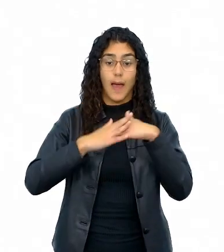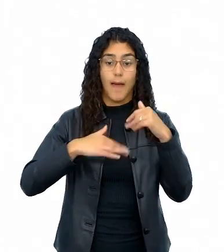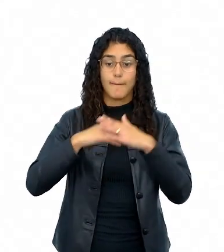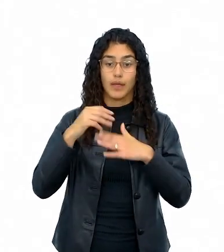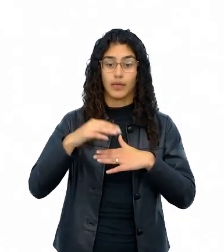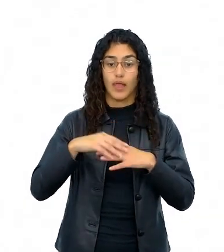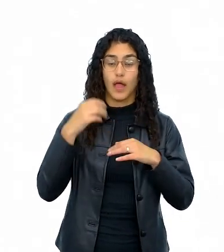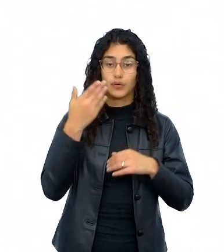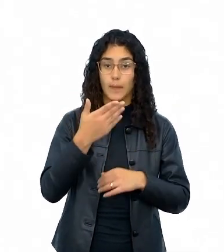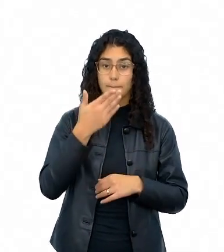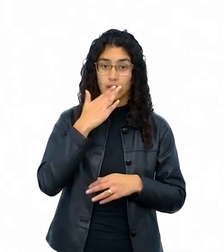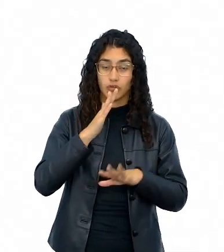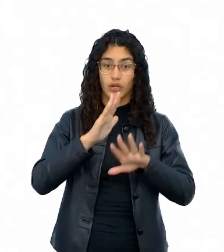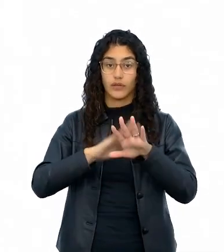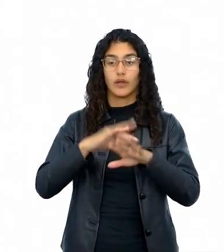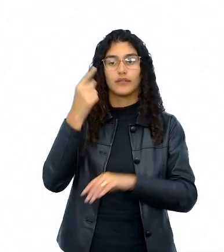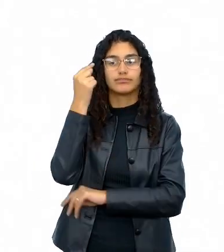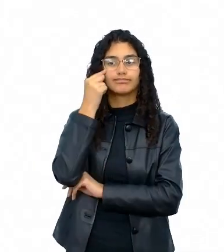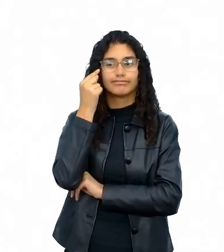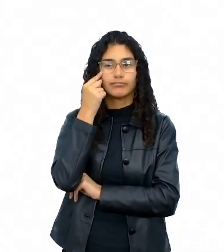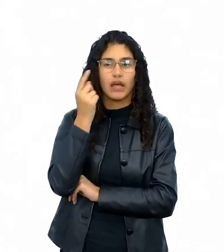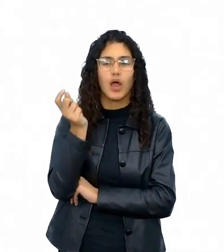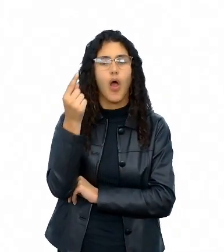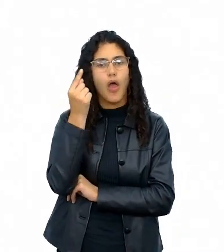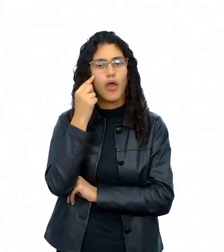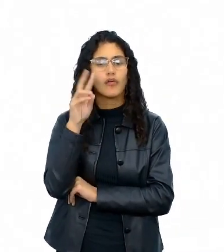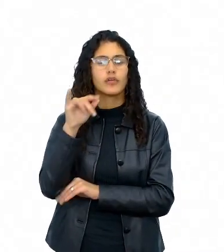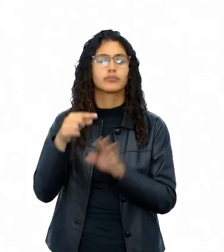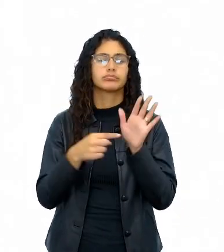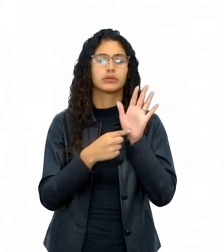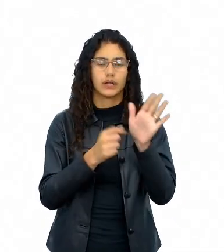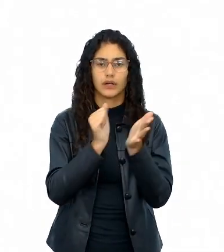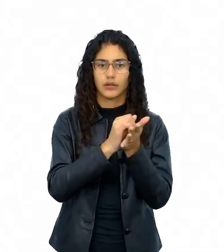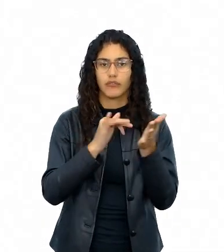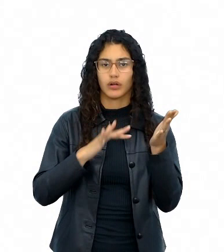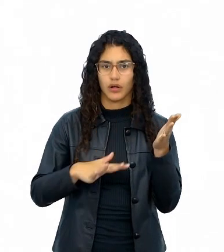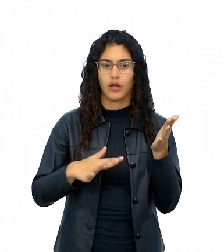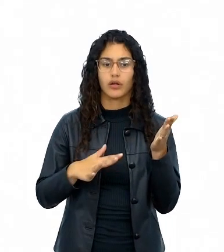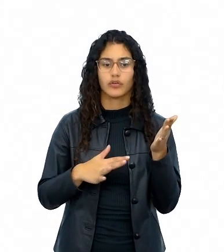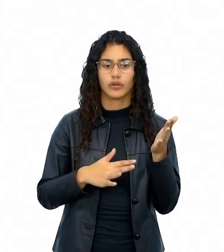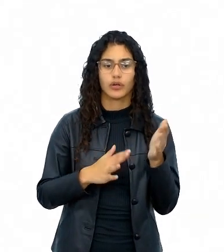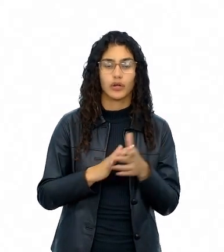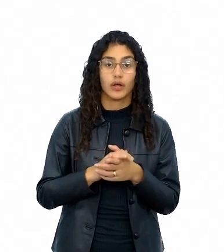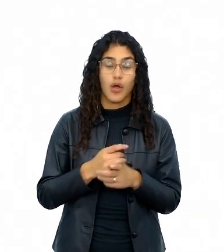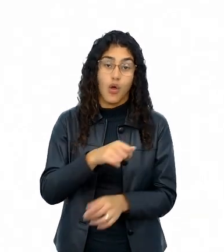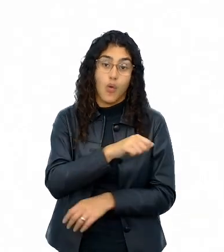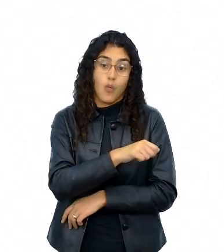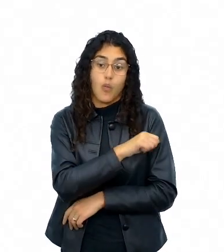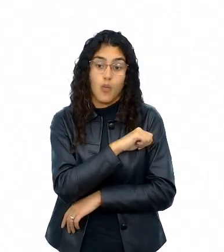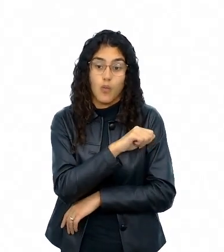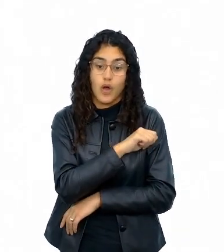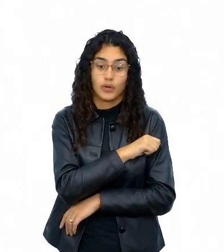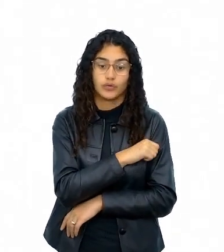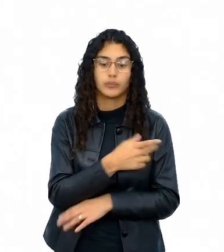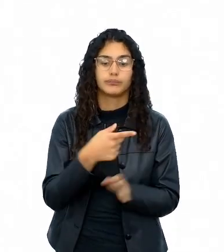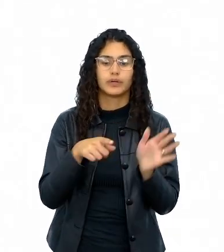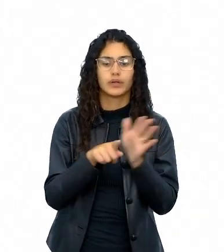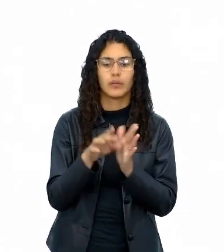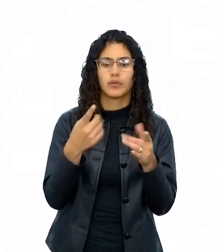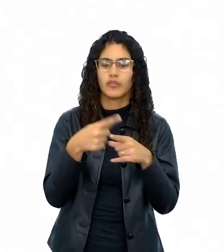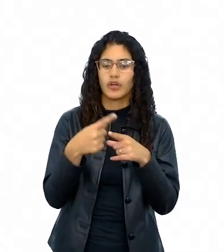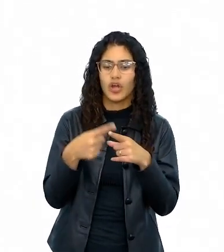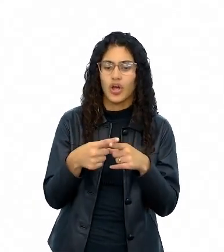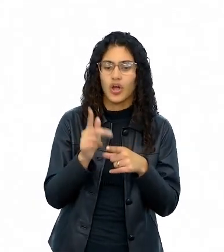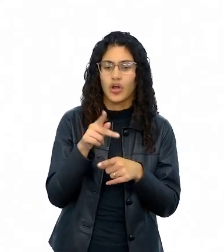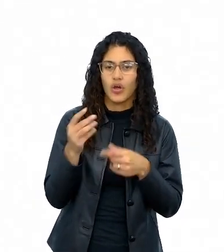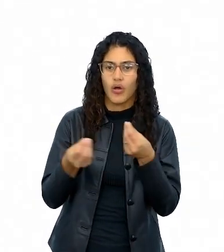estar exigindo, né, que resolva mentalmente, mentalmente vai aparecer na atividade. E aí os estudantes vão, né, nos perguntar, professora, mas